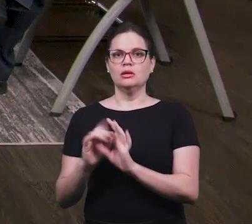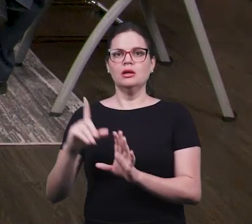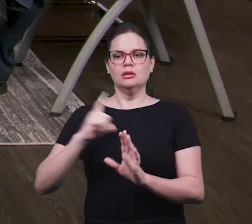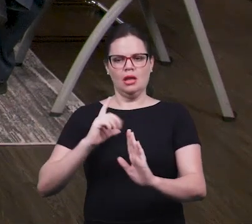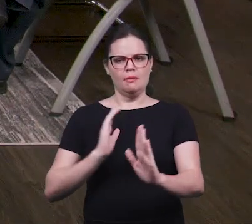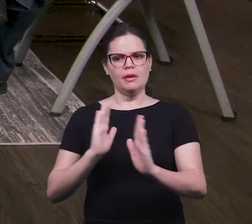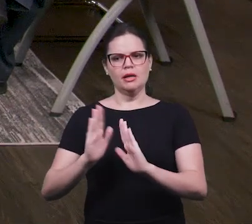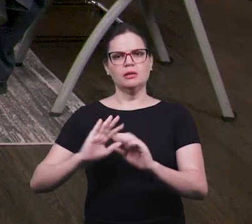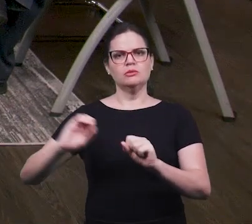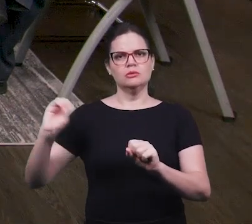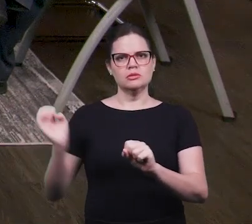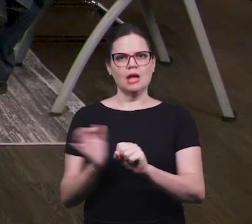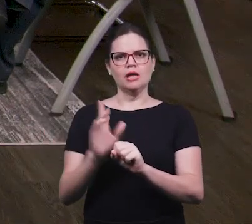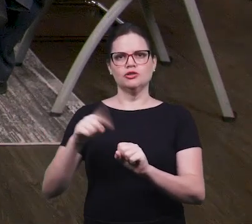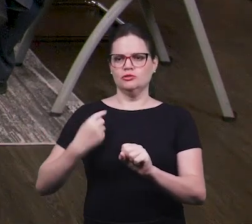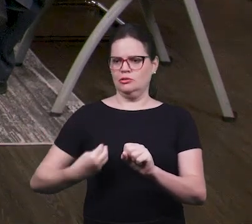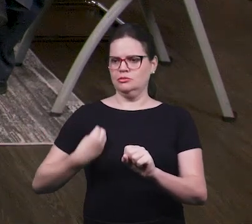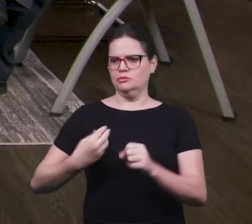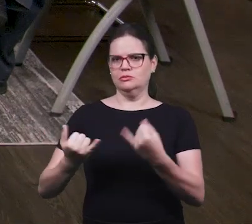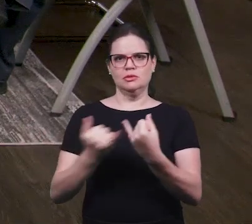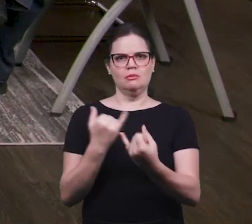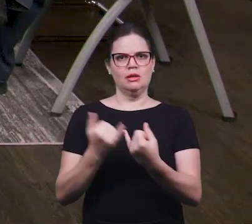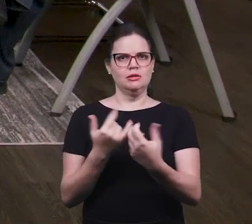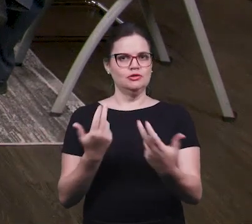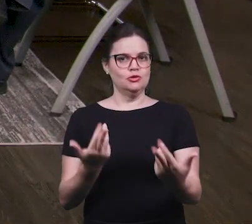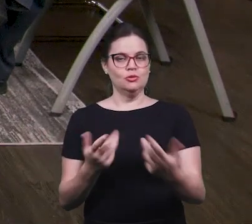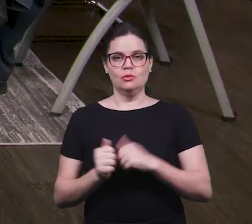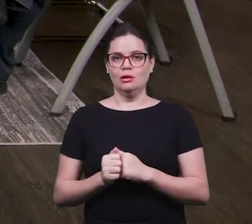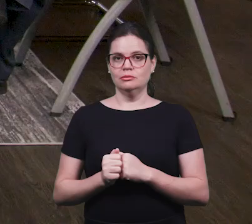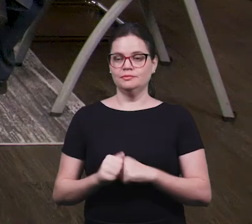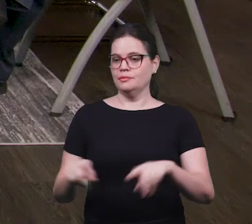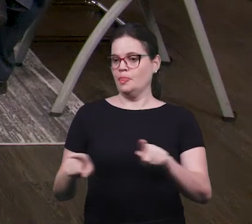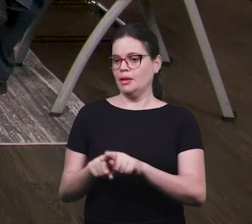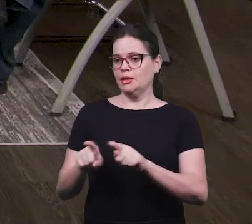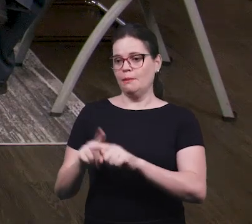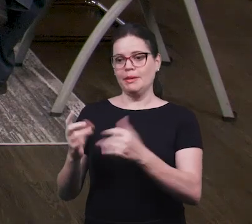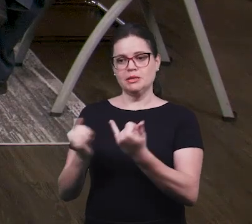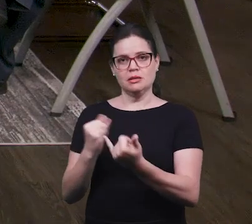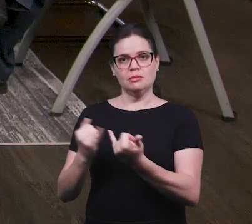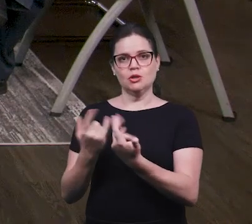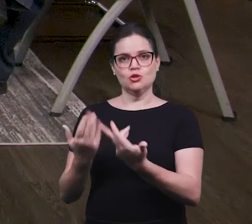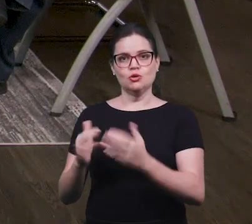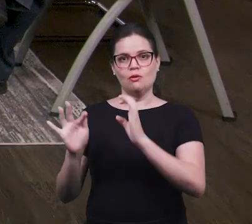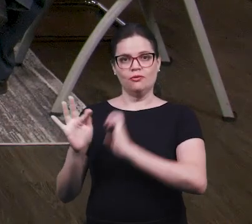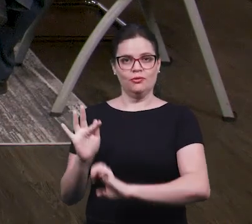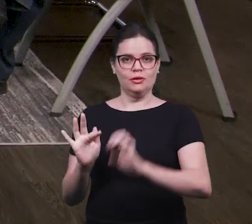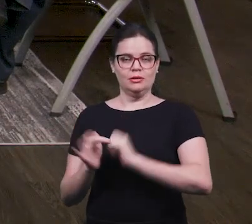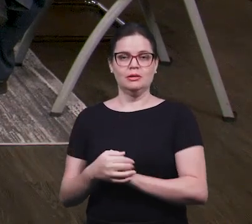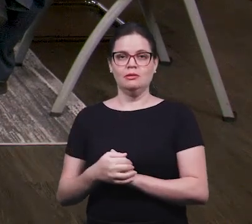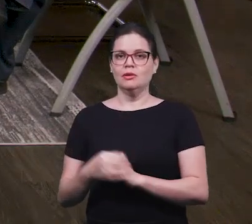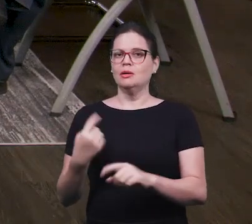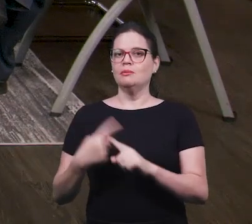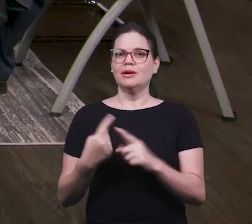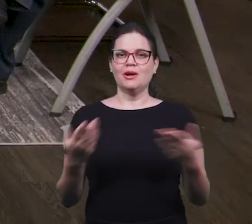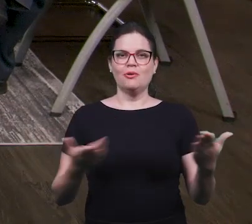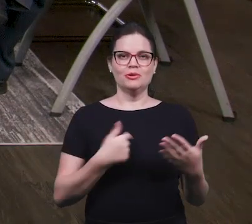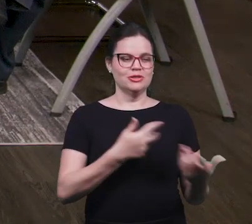é exatamente o mundo, a sua conturbação. Onde você pega a